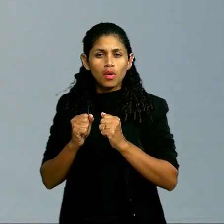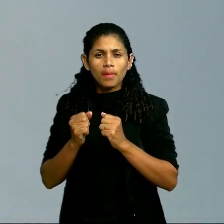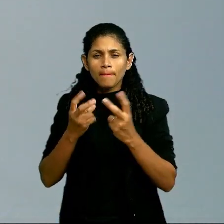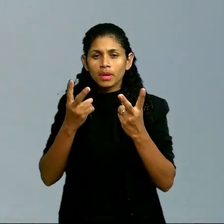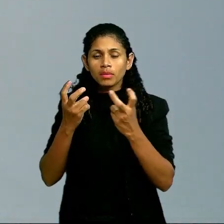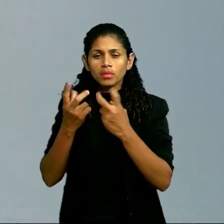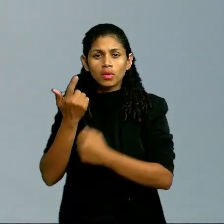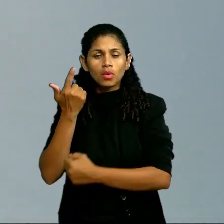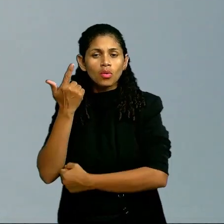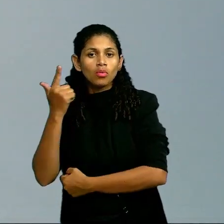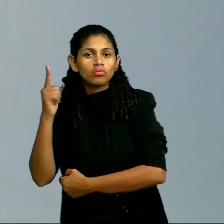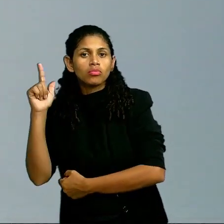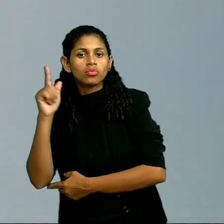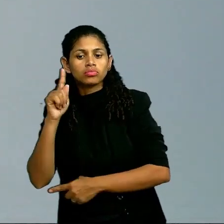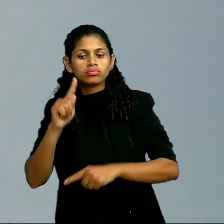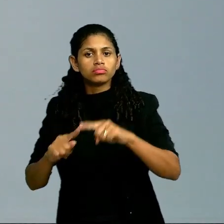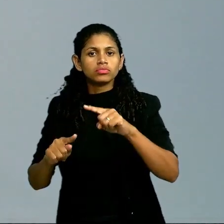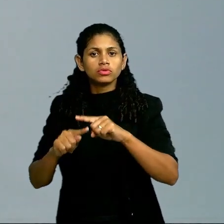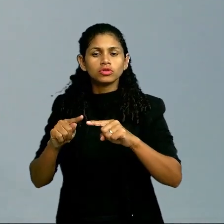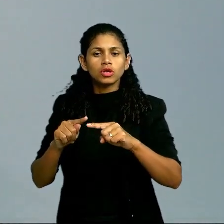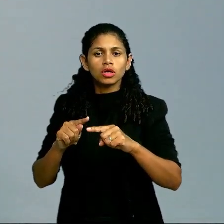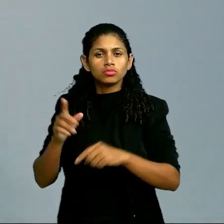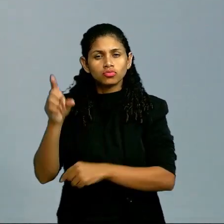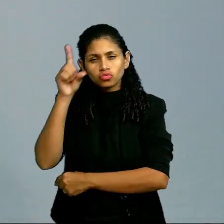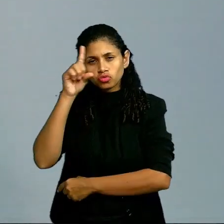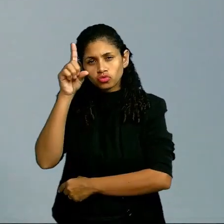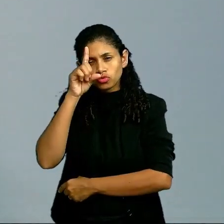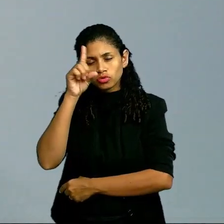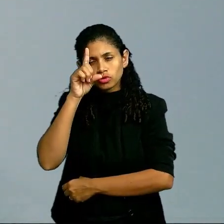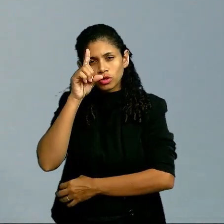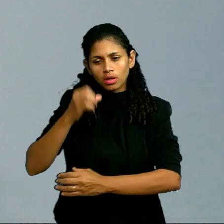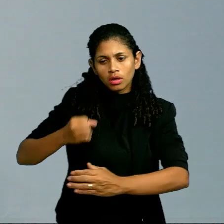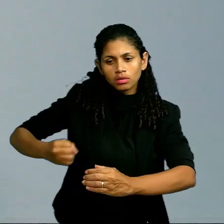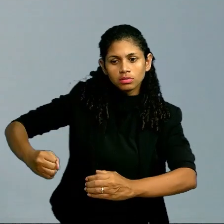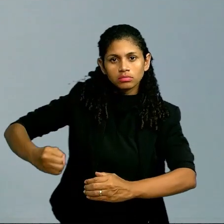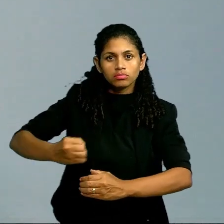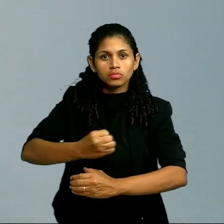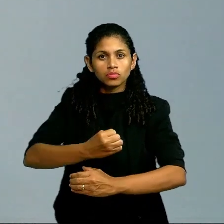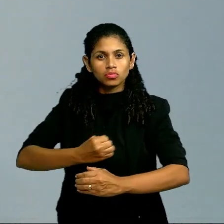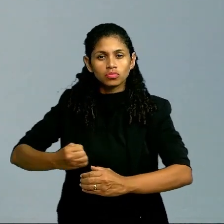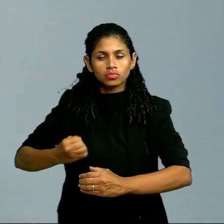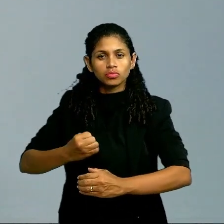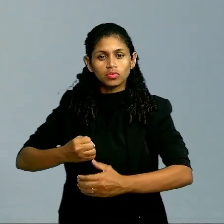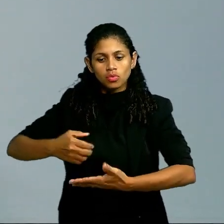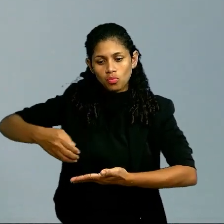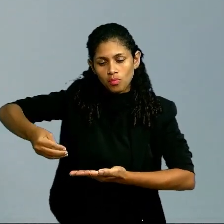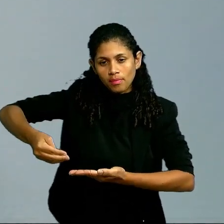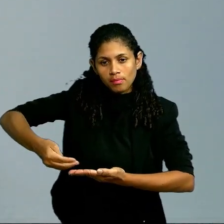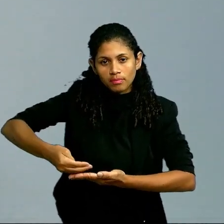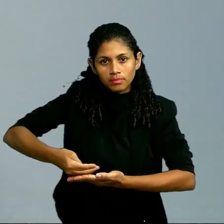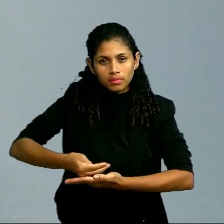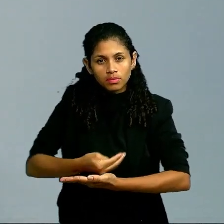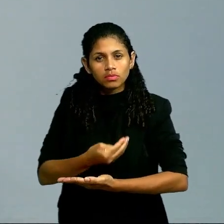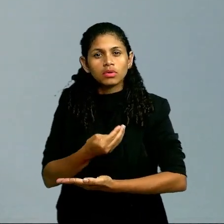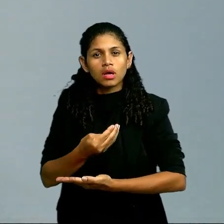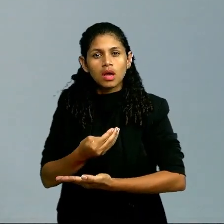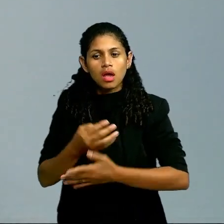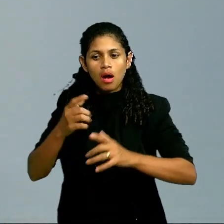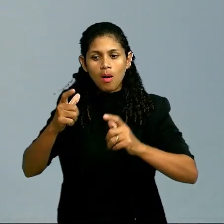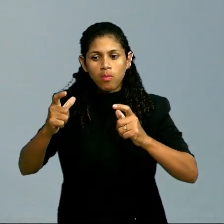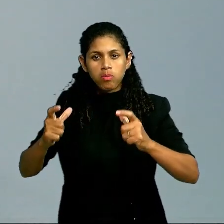possa colocar no dia a dia, na cozinha, uma colher, né? uma panela, fazer uma medida.